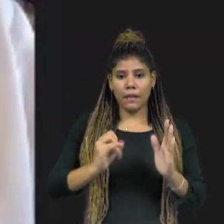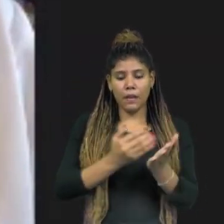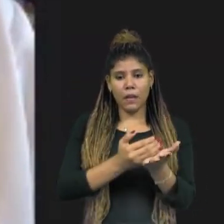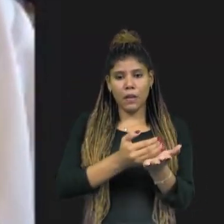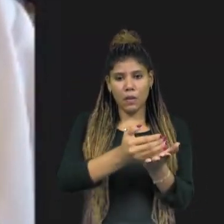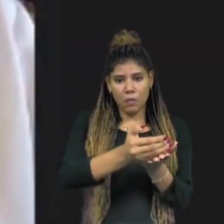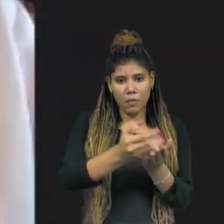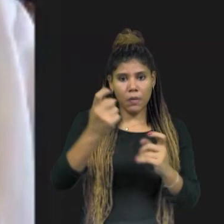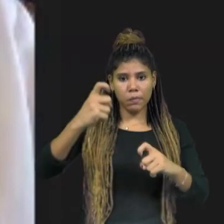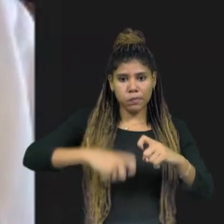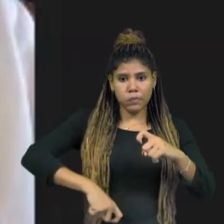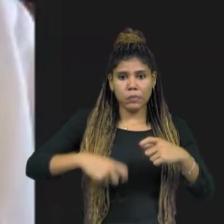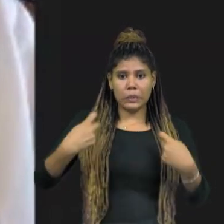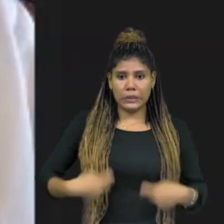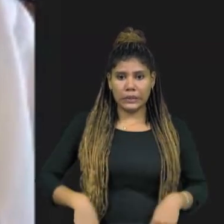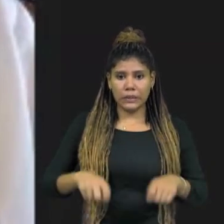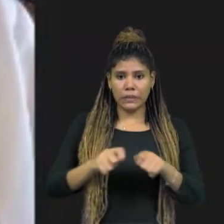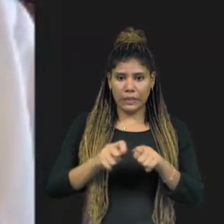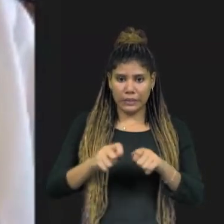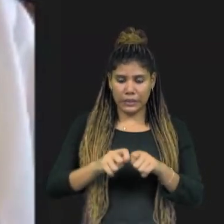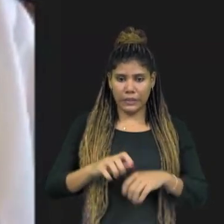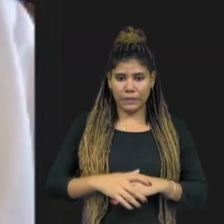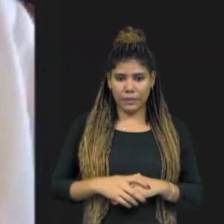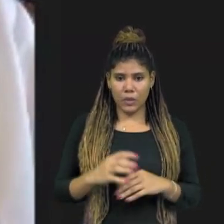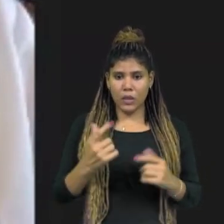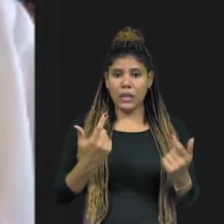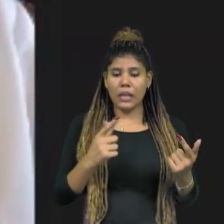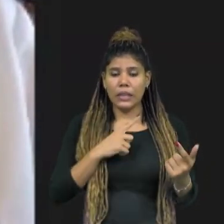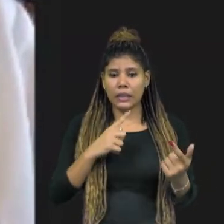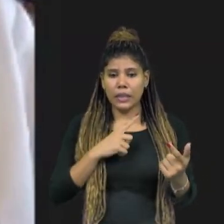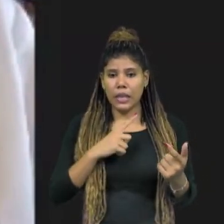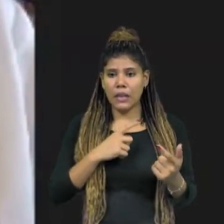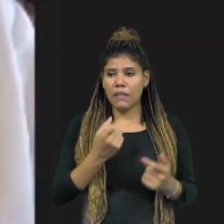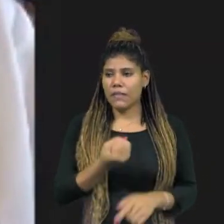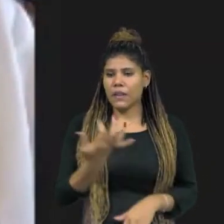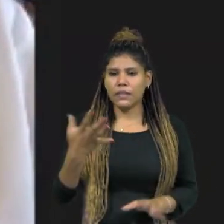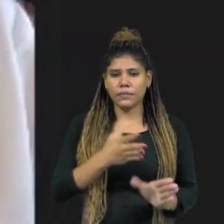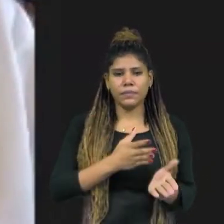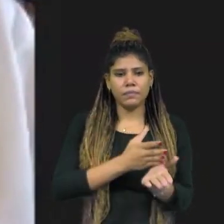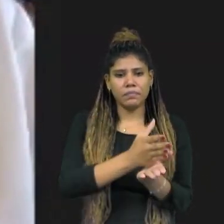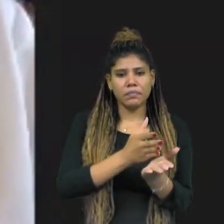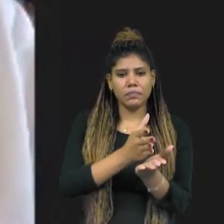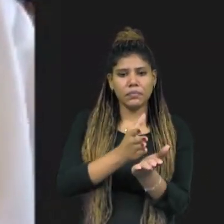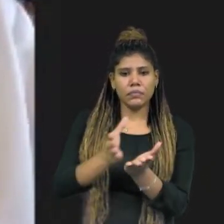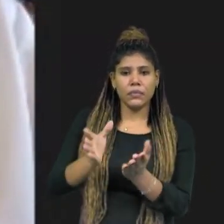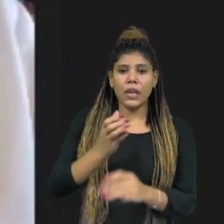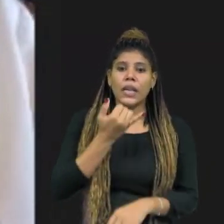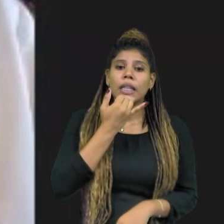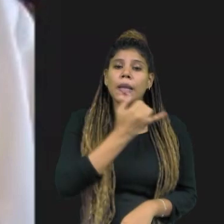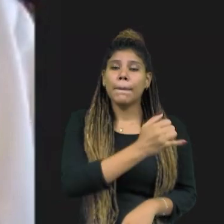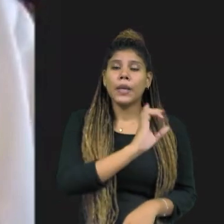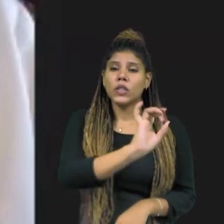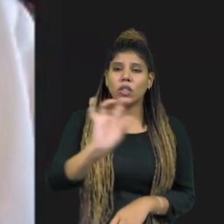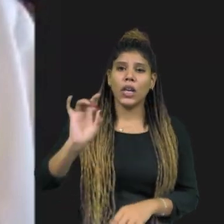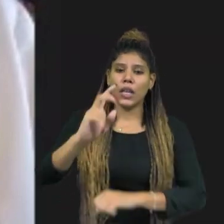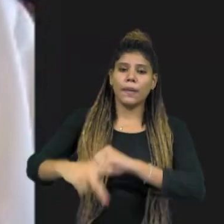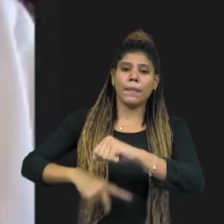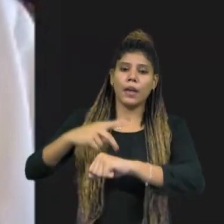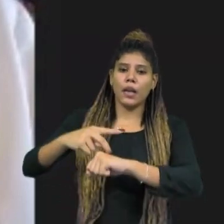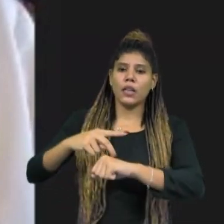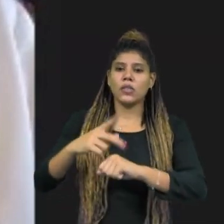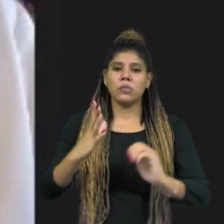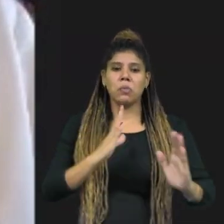atividade sexual. Então, existem diferentes diretrizes, né? Isso varia de país para país, de quanto em quanto